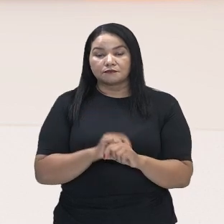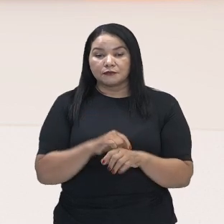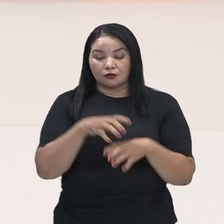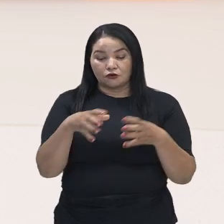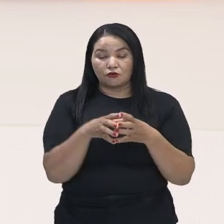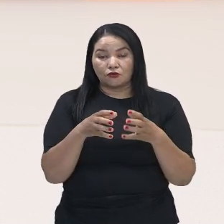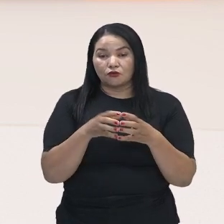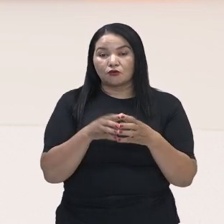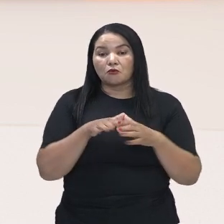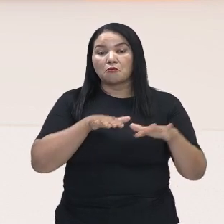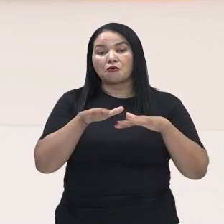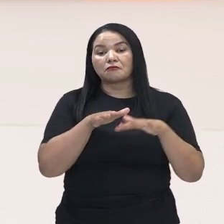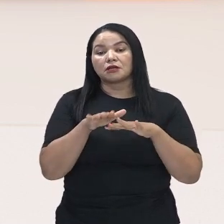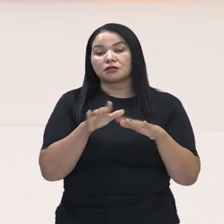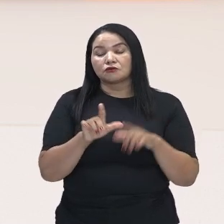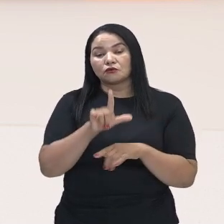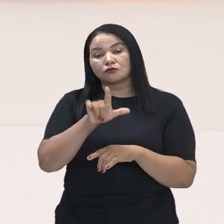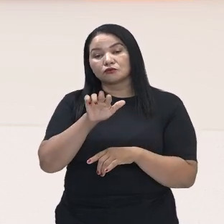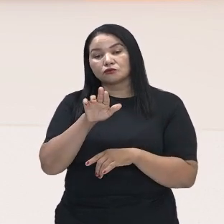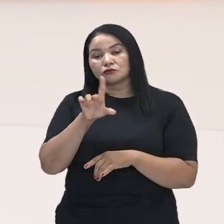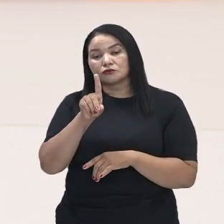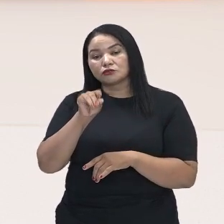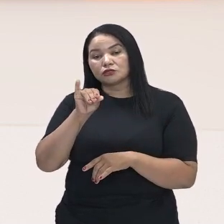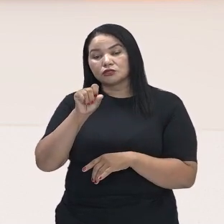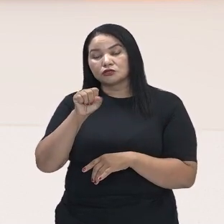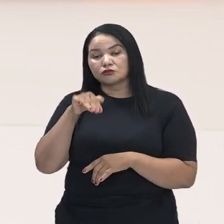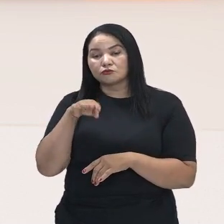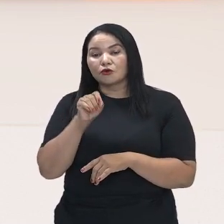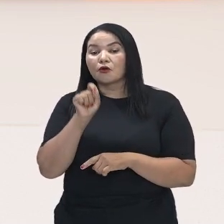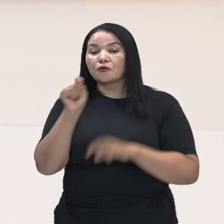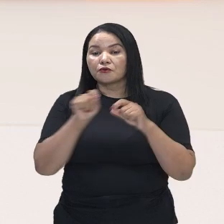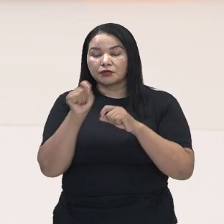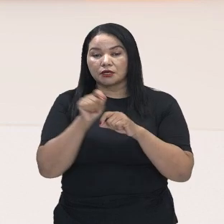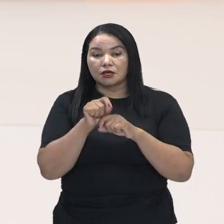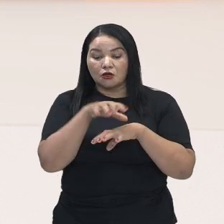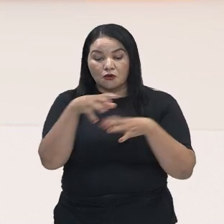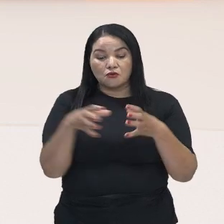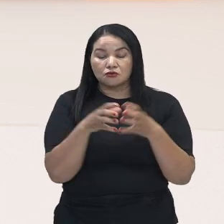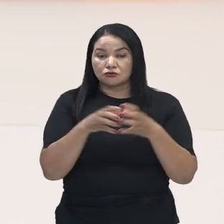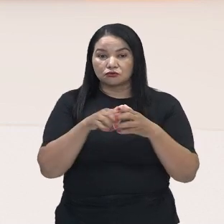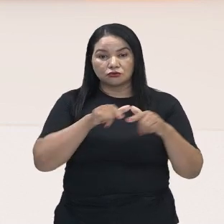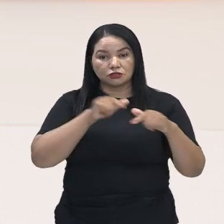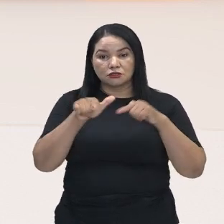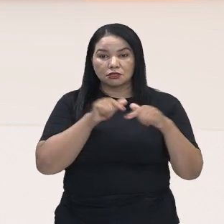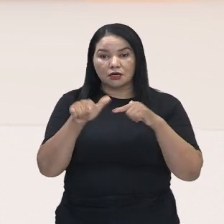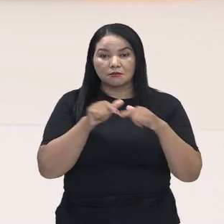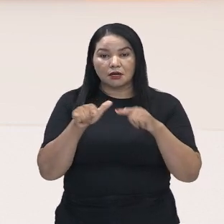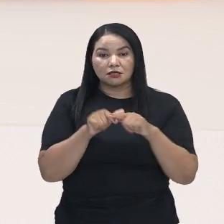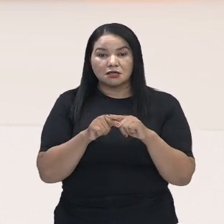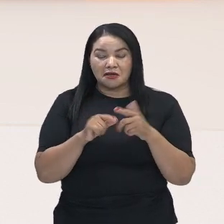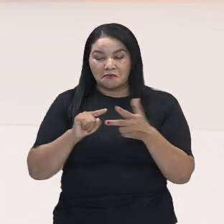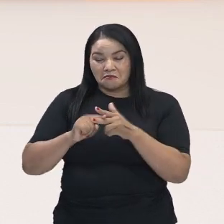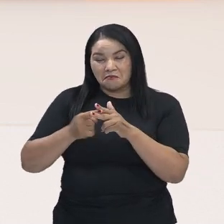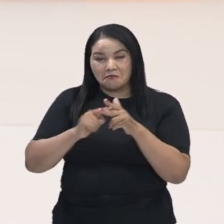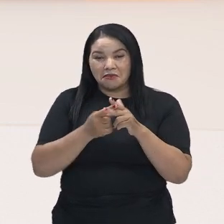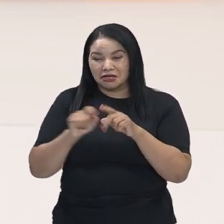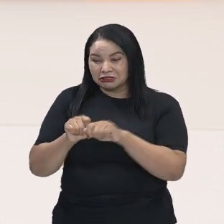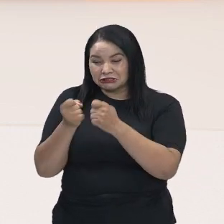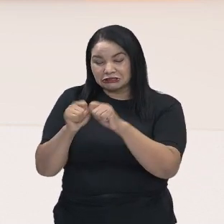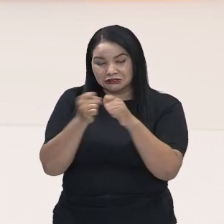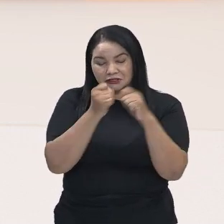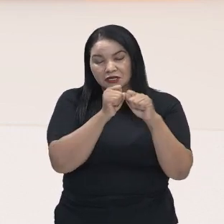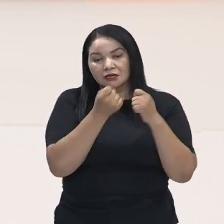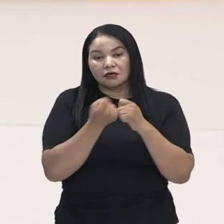ficou muito conhecido. Foi um movimento no qual trabalhadores destruíram máquinas